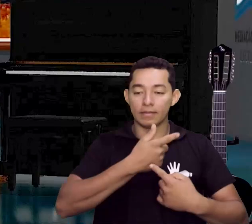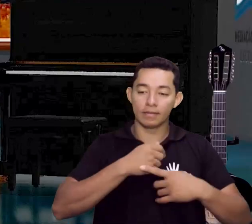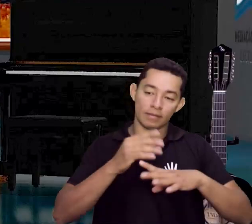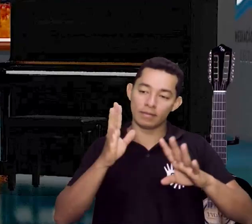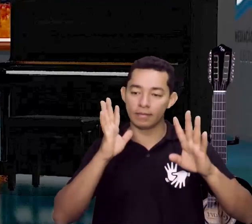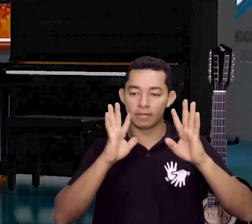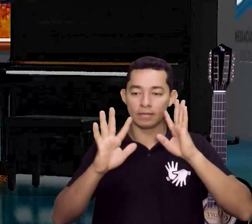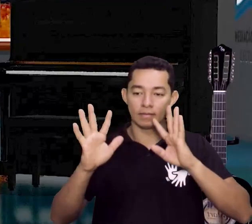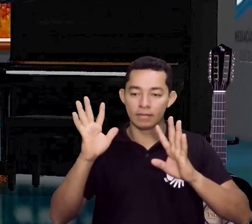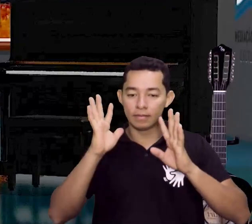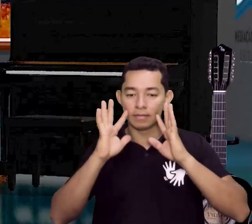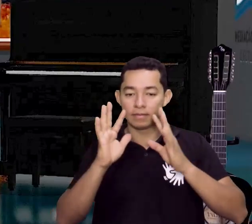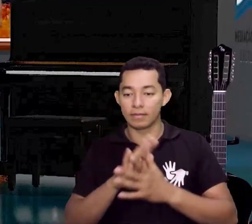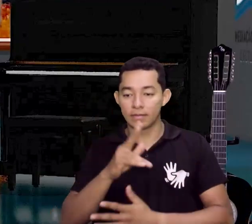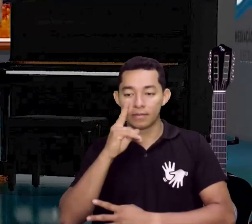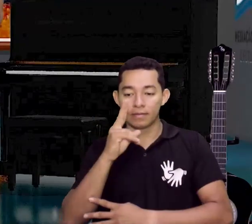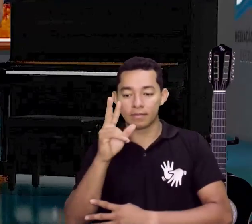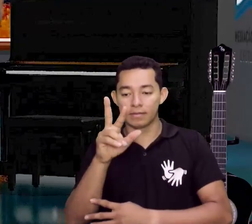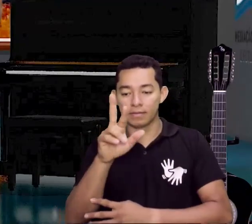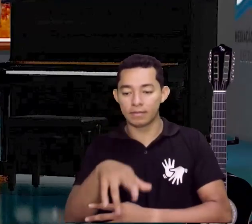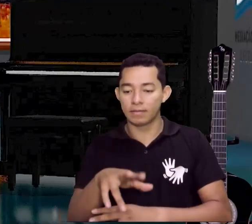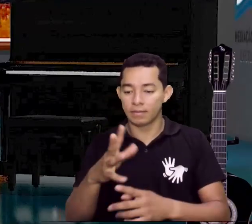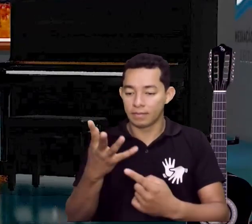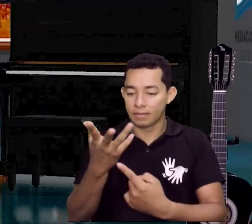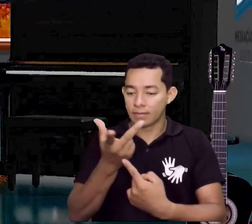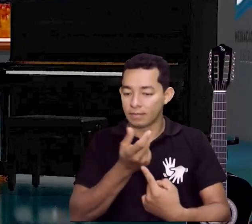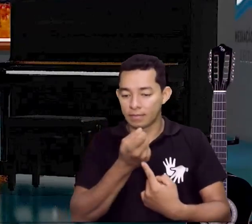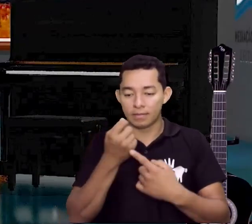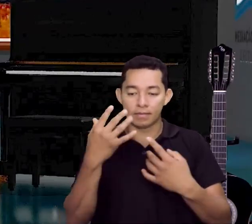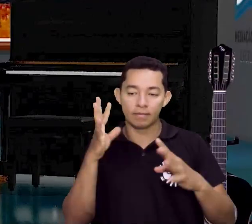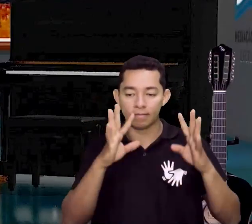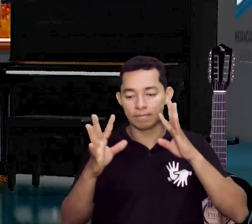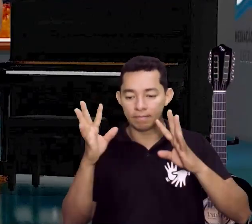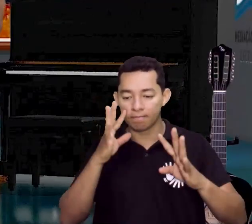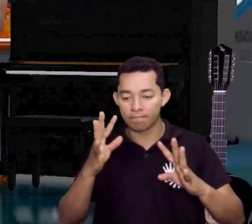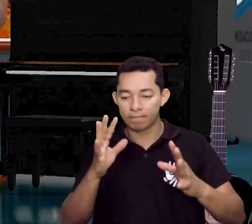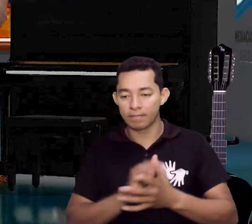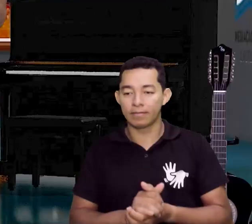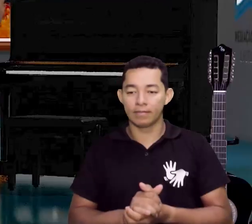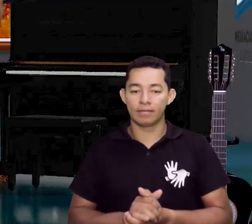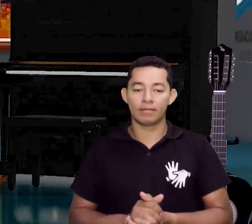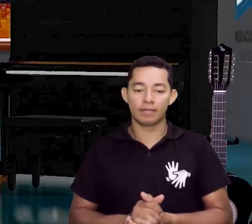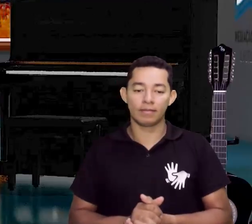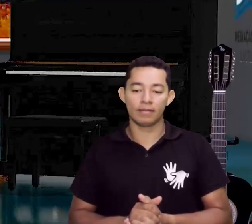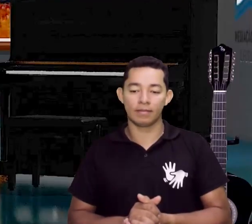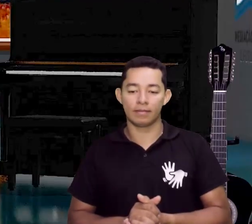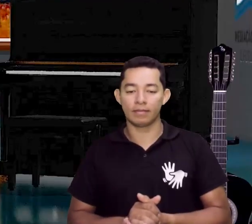Arte é tão legal, vai! Arte é tão legal.